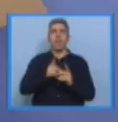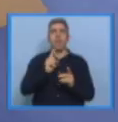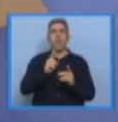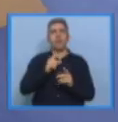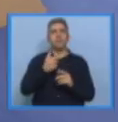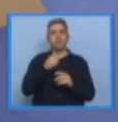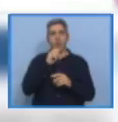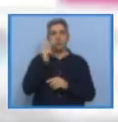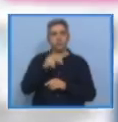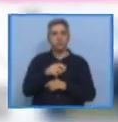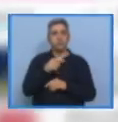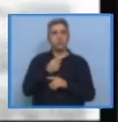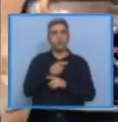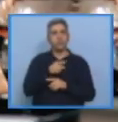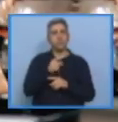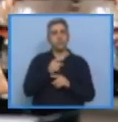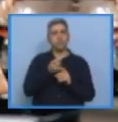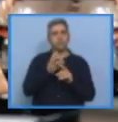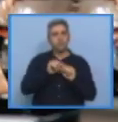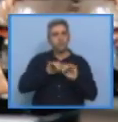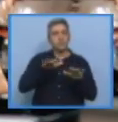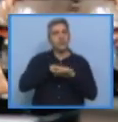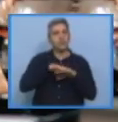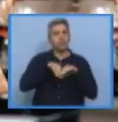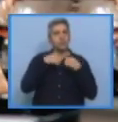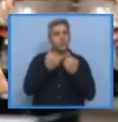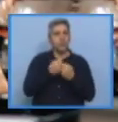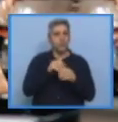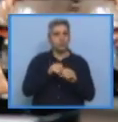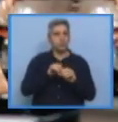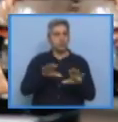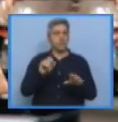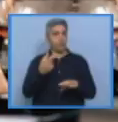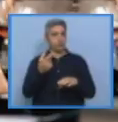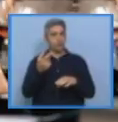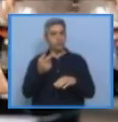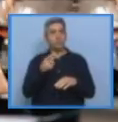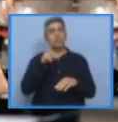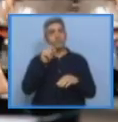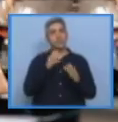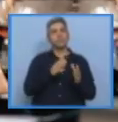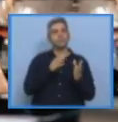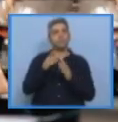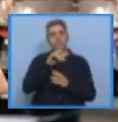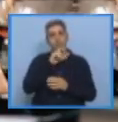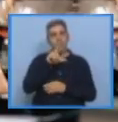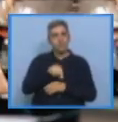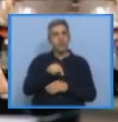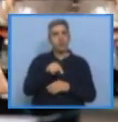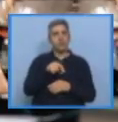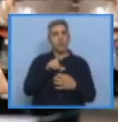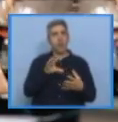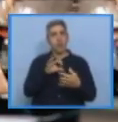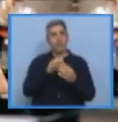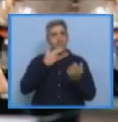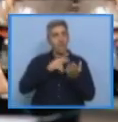ou podem aparecer como verdadeiras, sobretudo por esse fator multiplicador que têm nas redes sociais, mas podem ter por essa